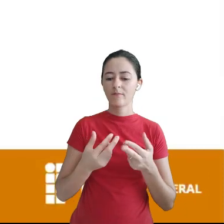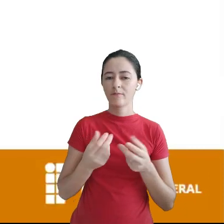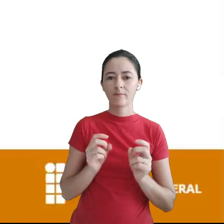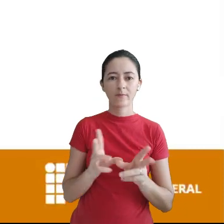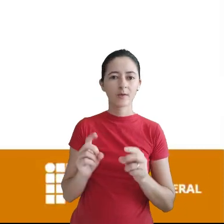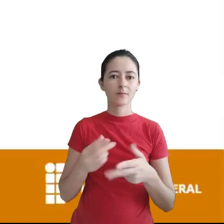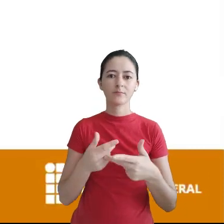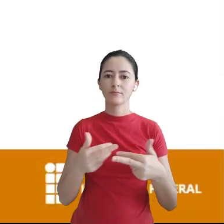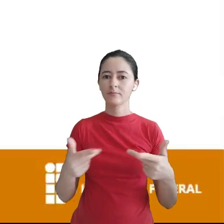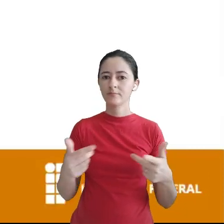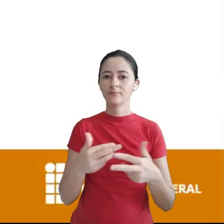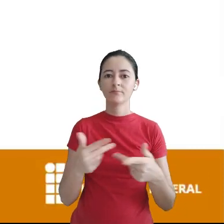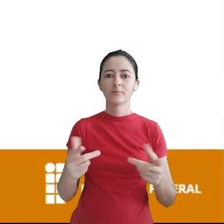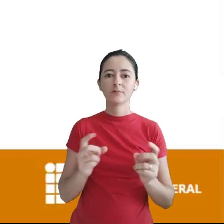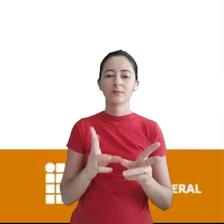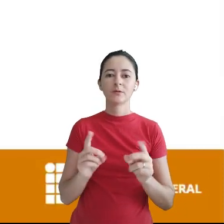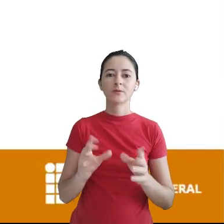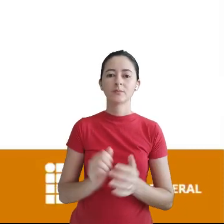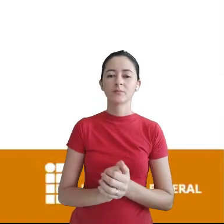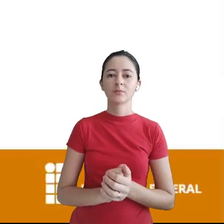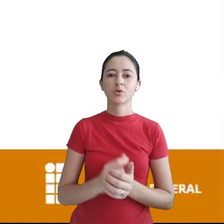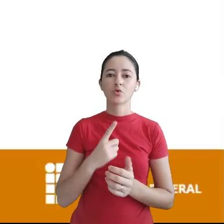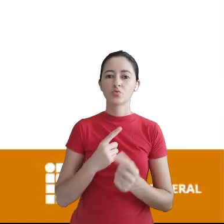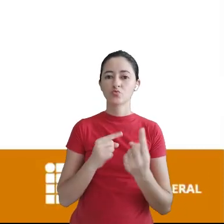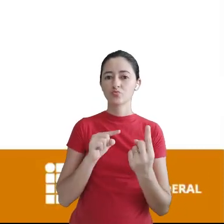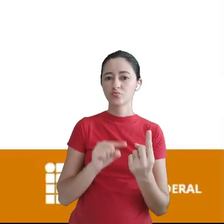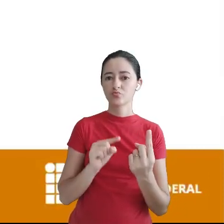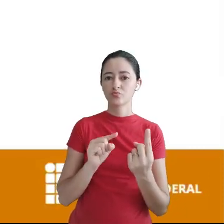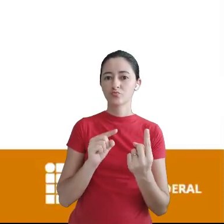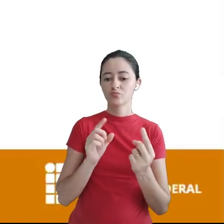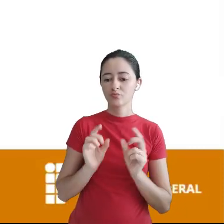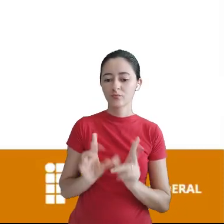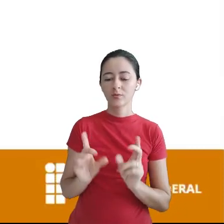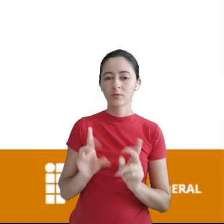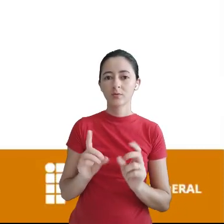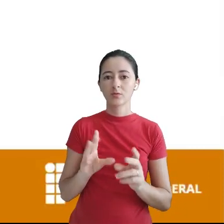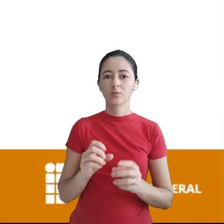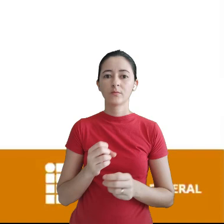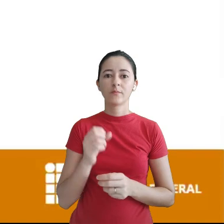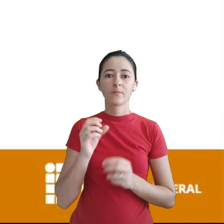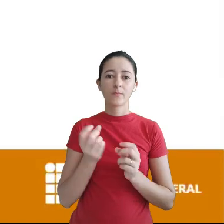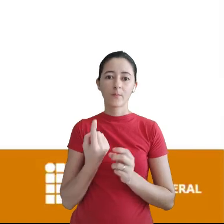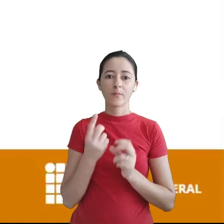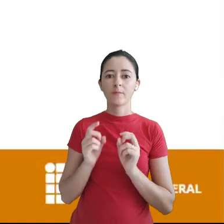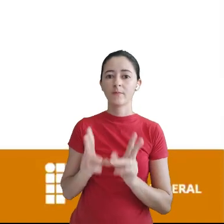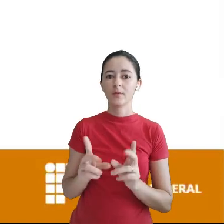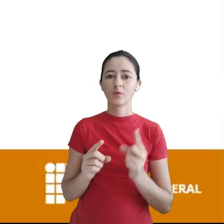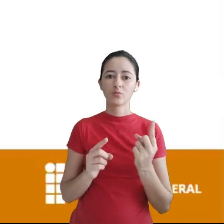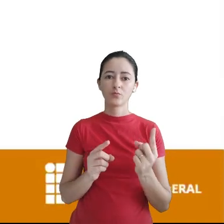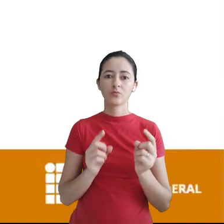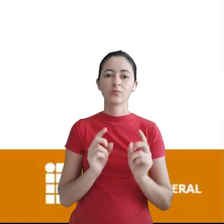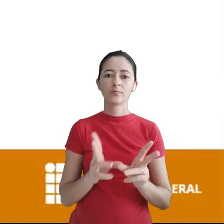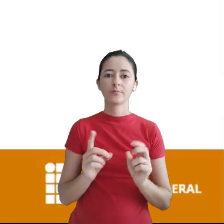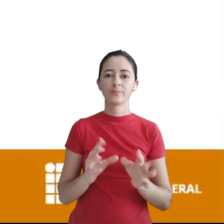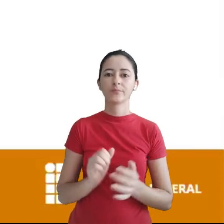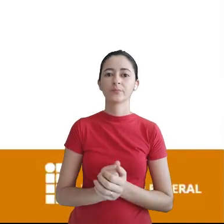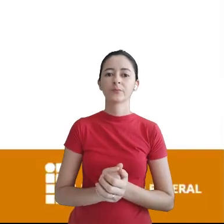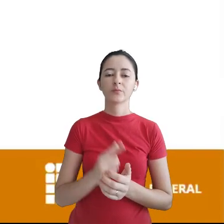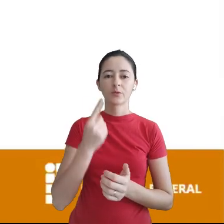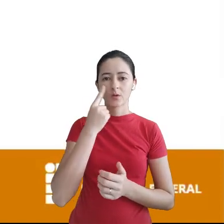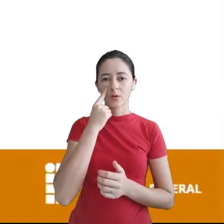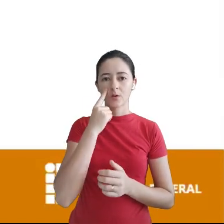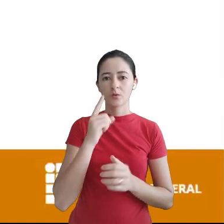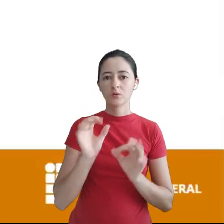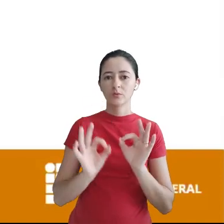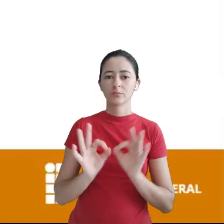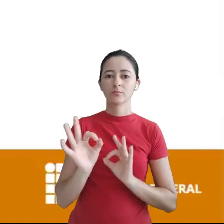vezes. E uma venda está relacionada a um vendedor ou vários vendedores? A um vendedor somente. Uma venda, um vendedor. Tá